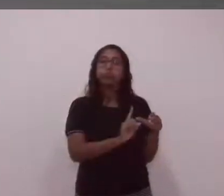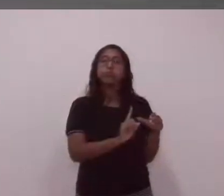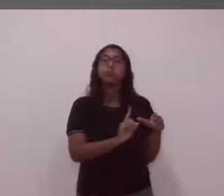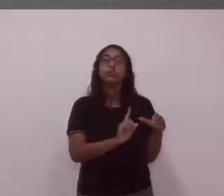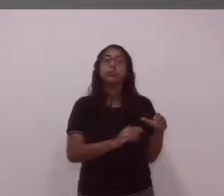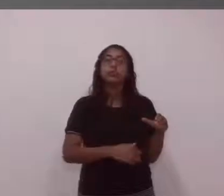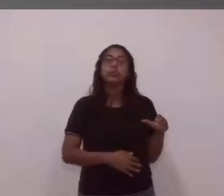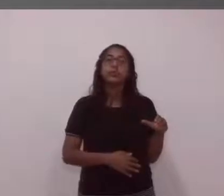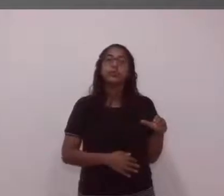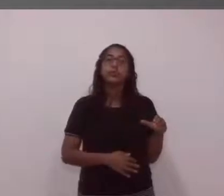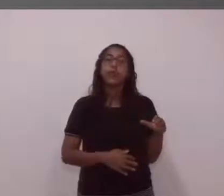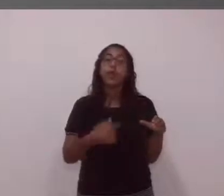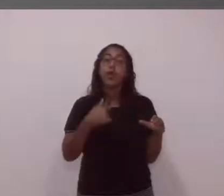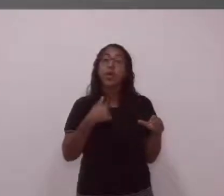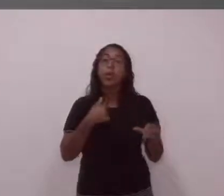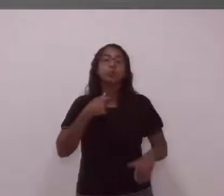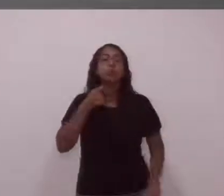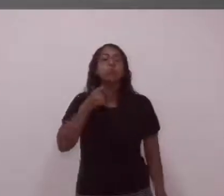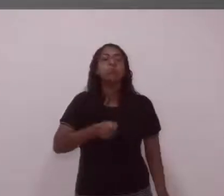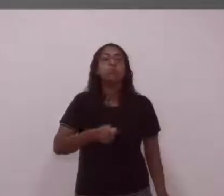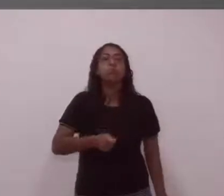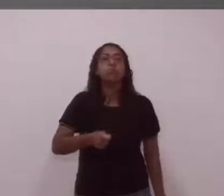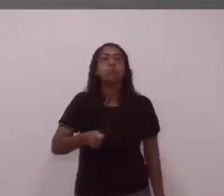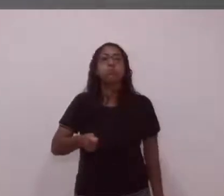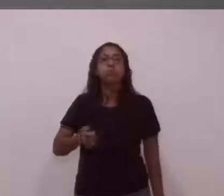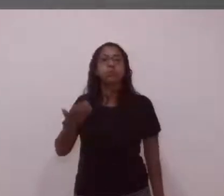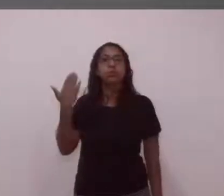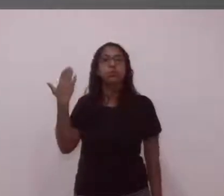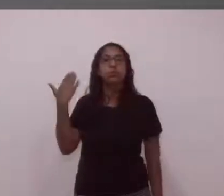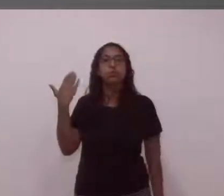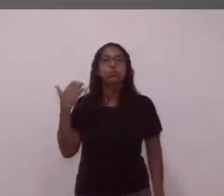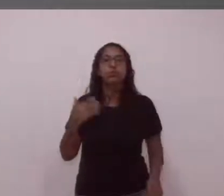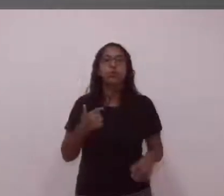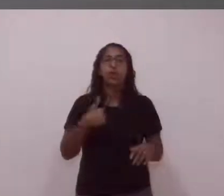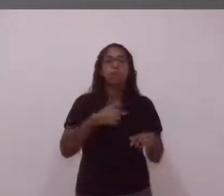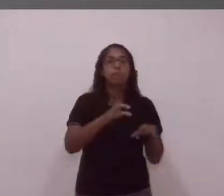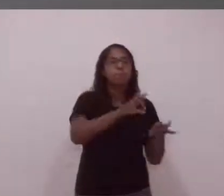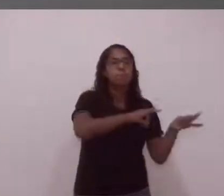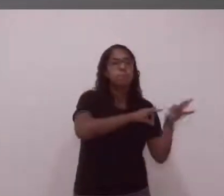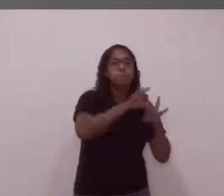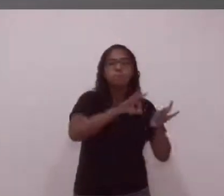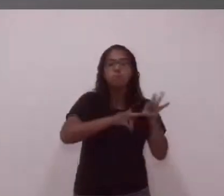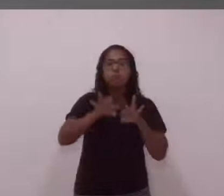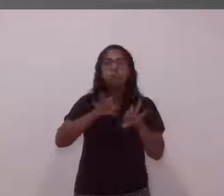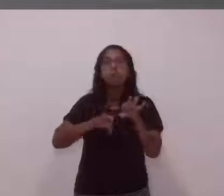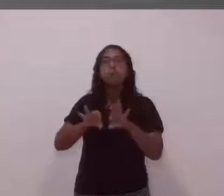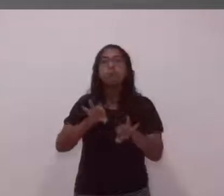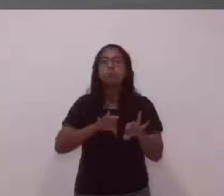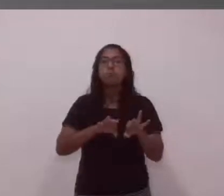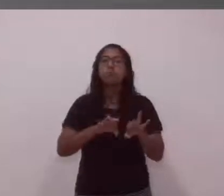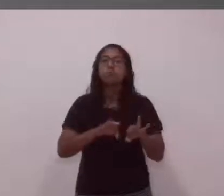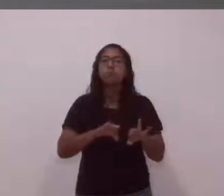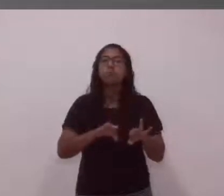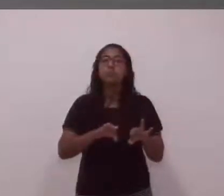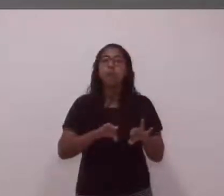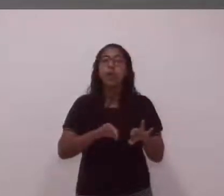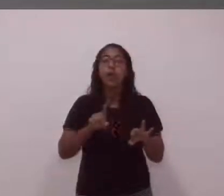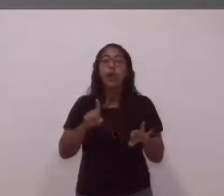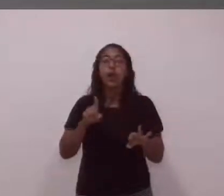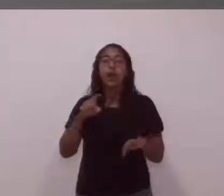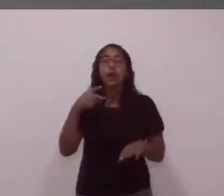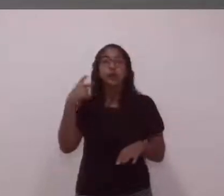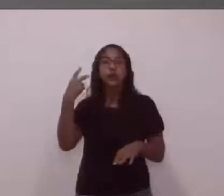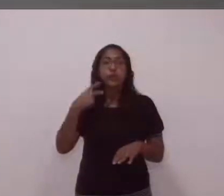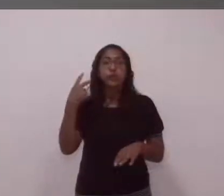mais incisivas e fui uma das pessoas que mais articulou dentro dessa comissão e o vereador Paulinho